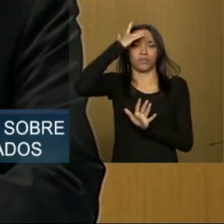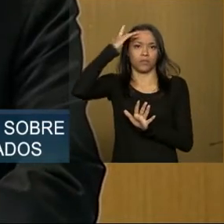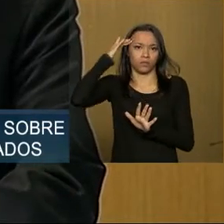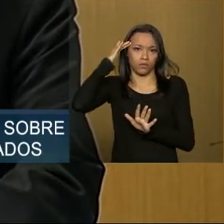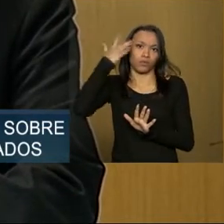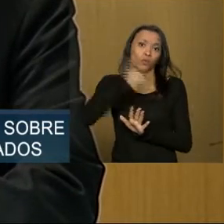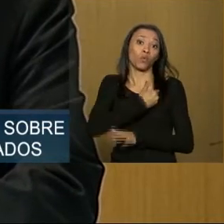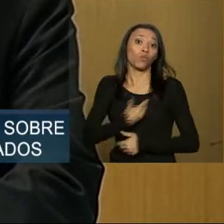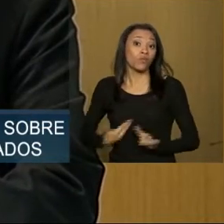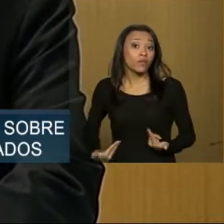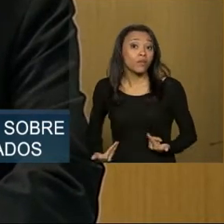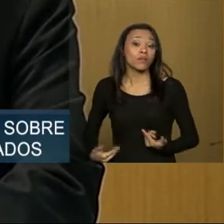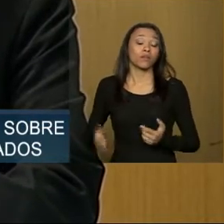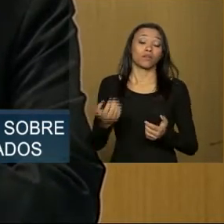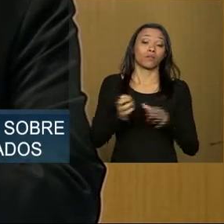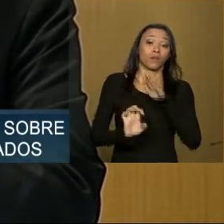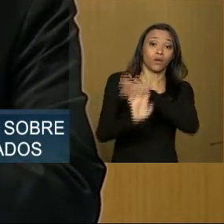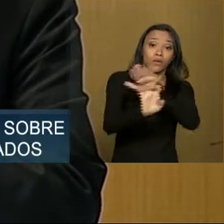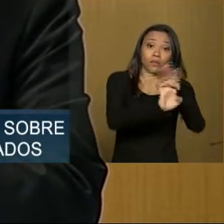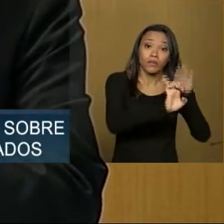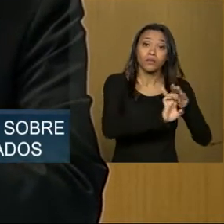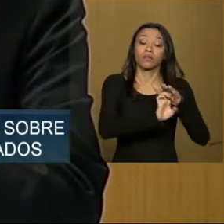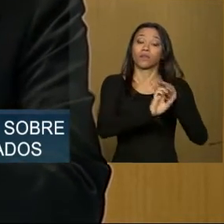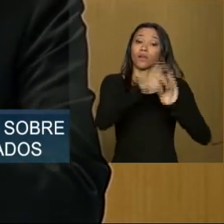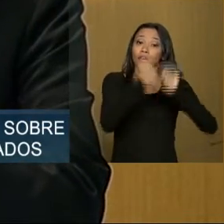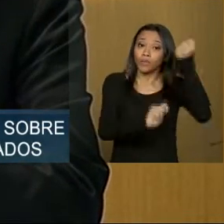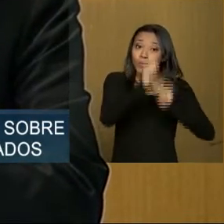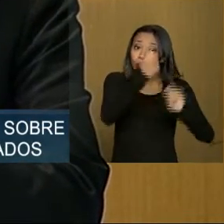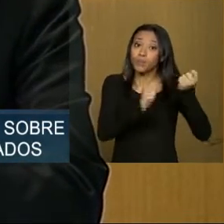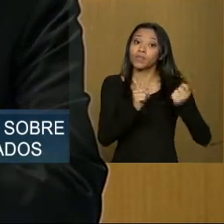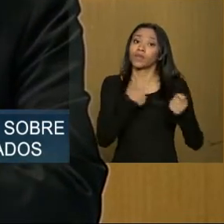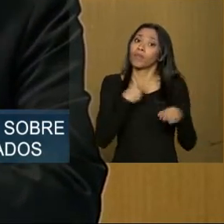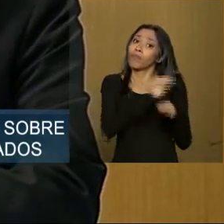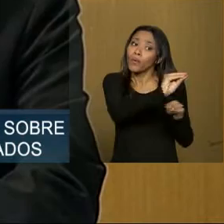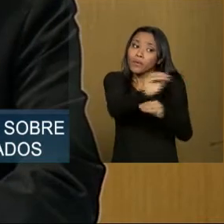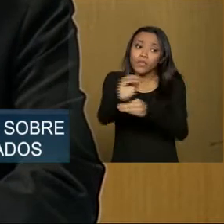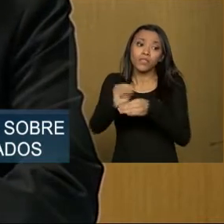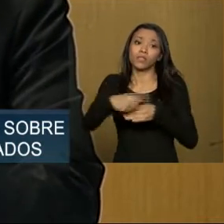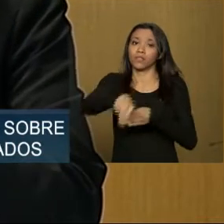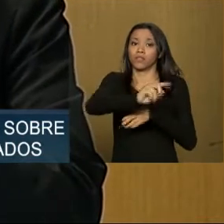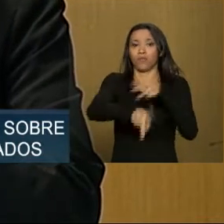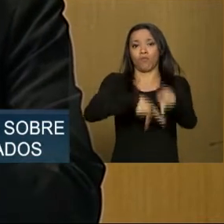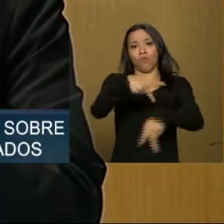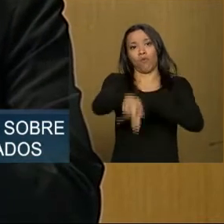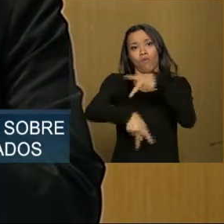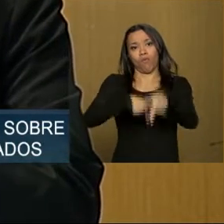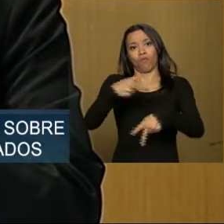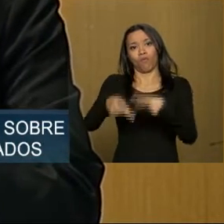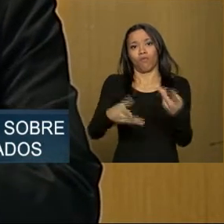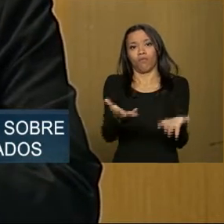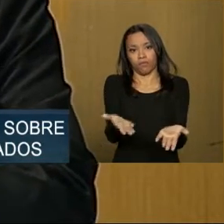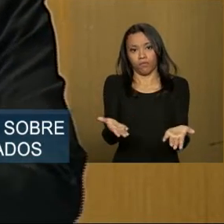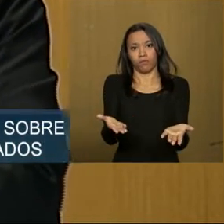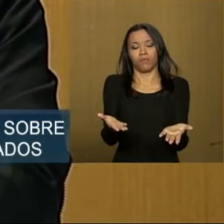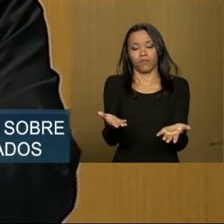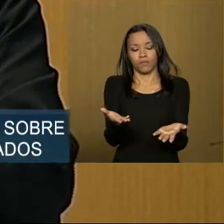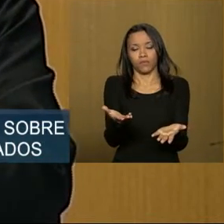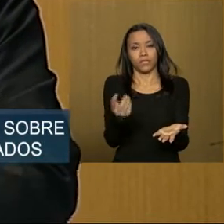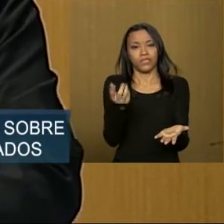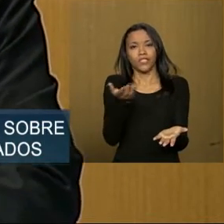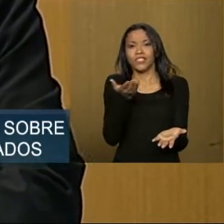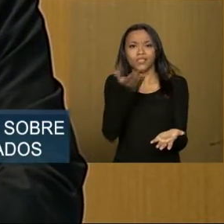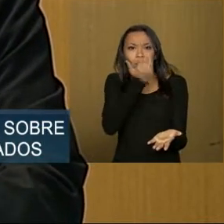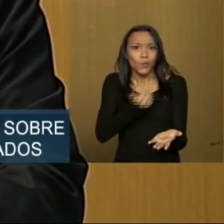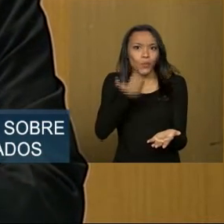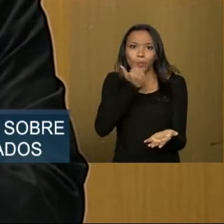e da iniciativa privada, da indústria, estarem, de fato, protegendo a nossa população até em relação a um